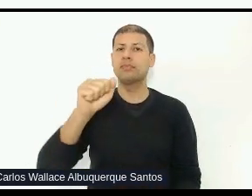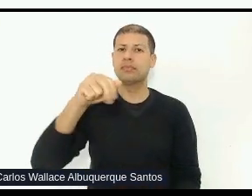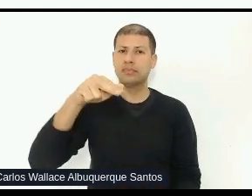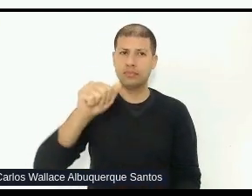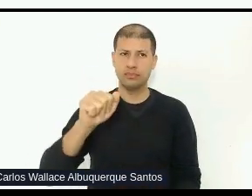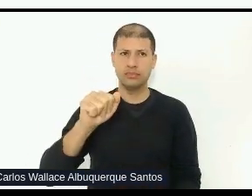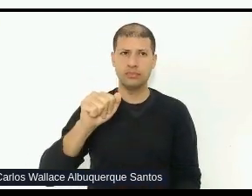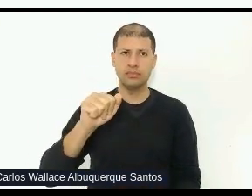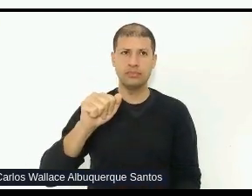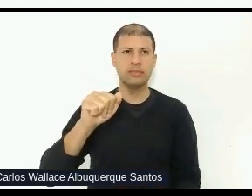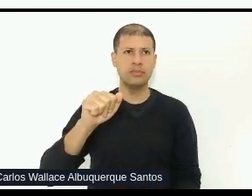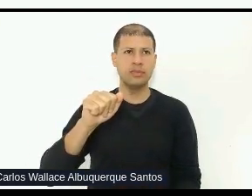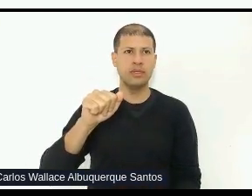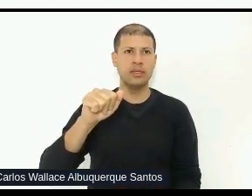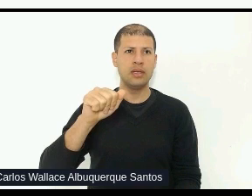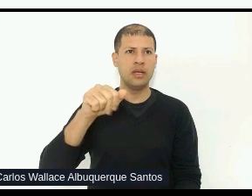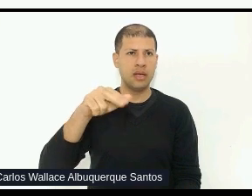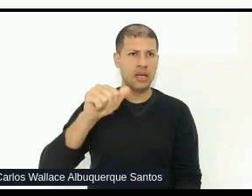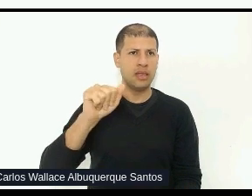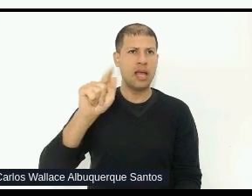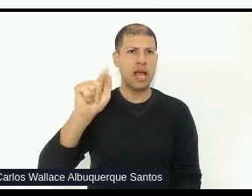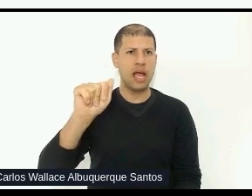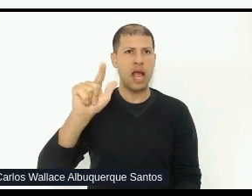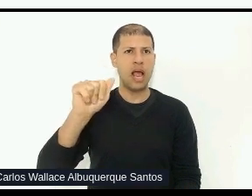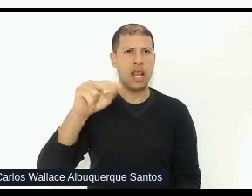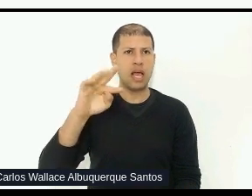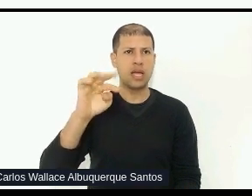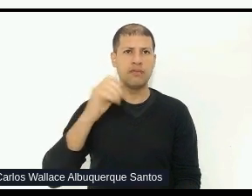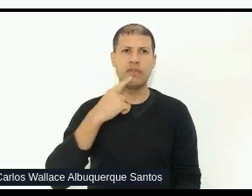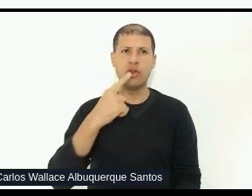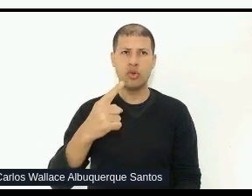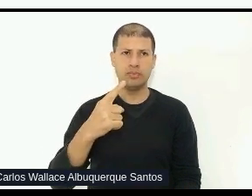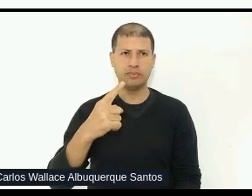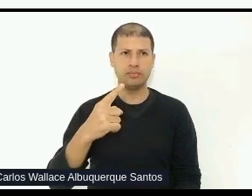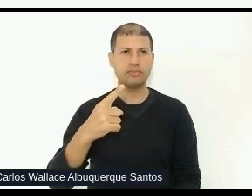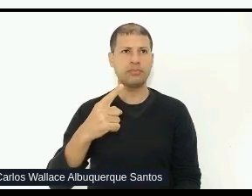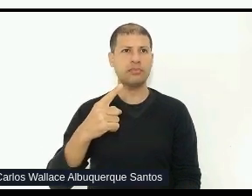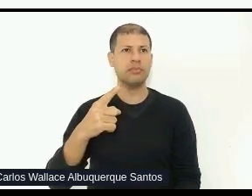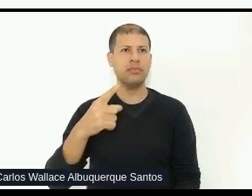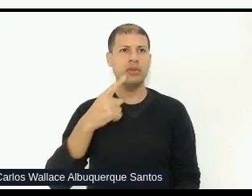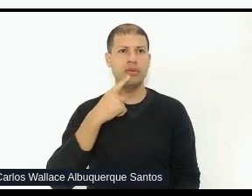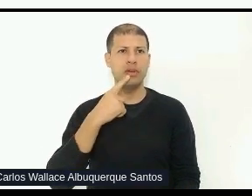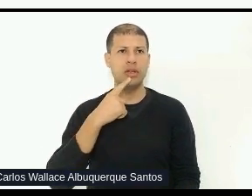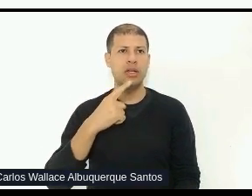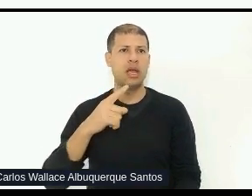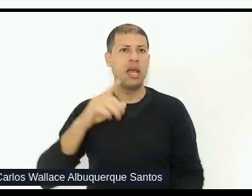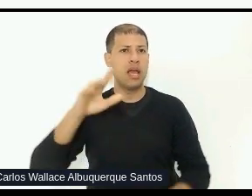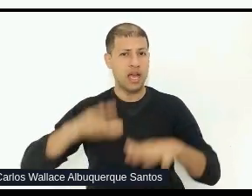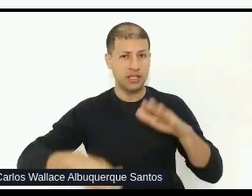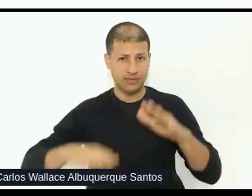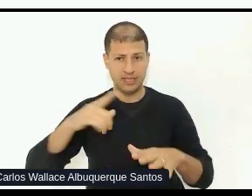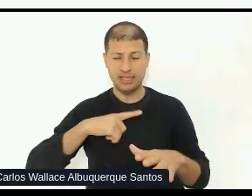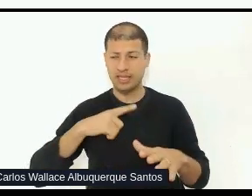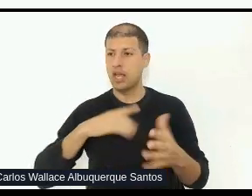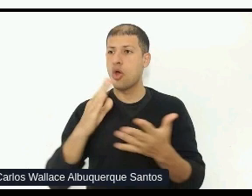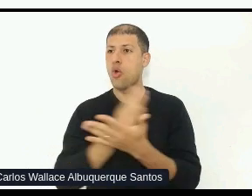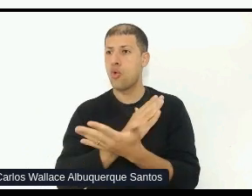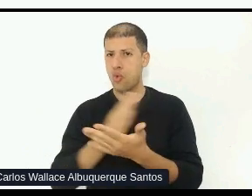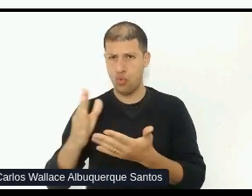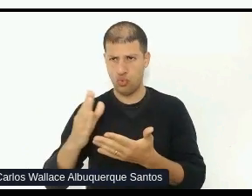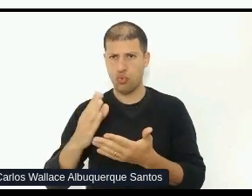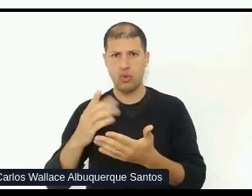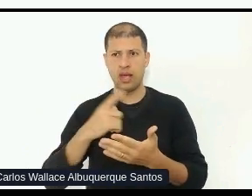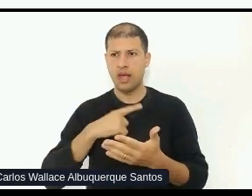Galante colocou, né? Que eu acho muito interessante, de que embora tenha algumas agendas que sejam reativas e podem vir de